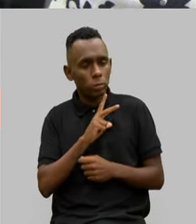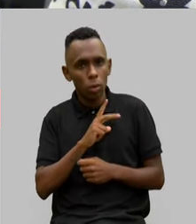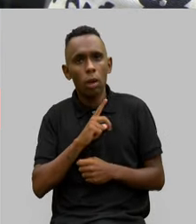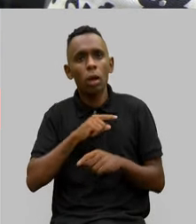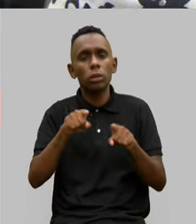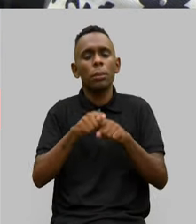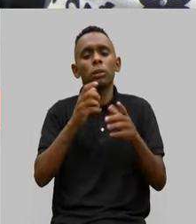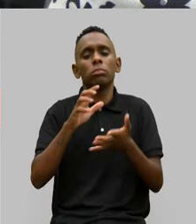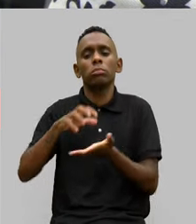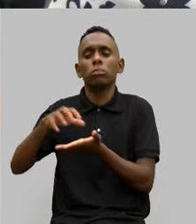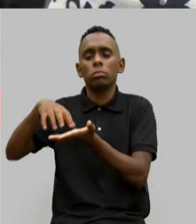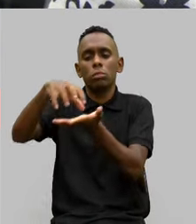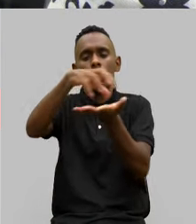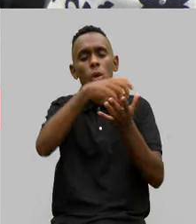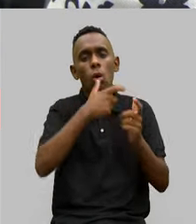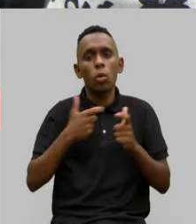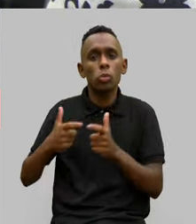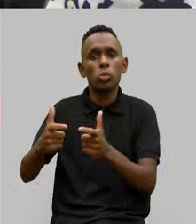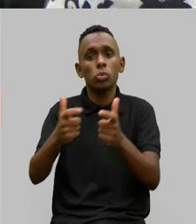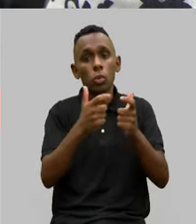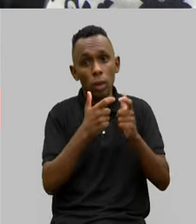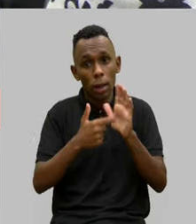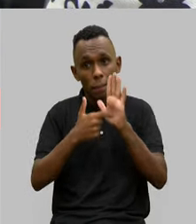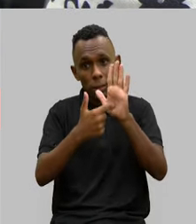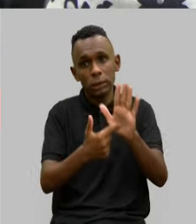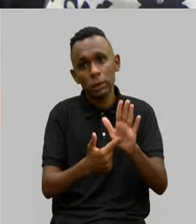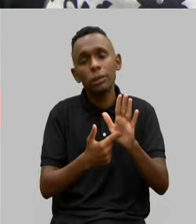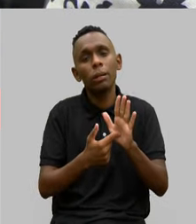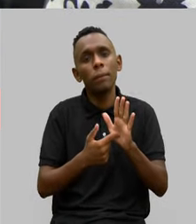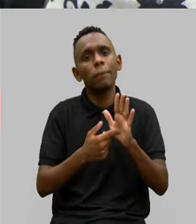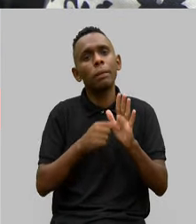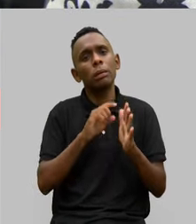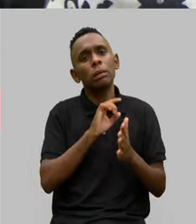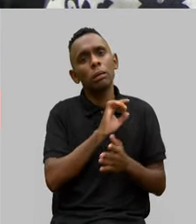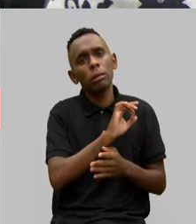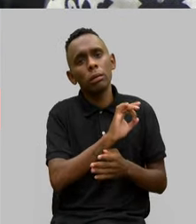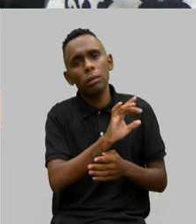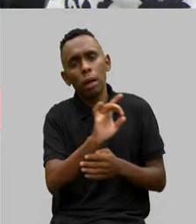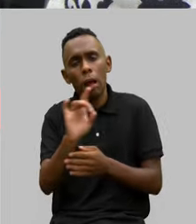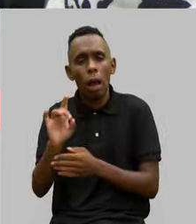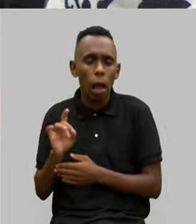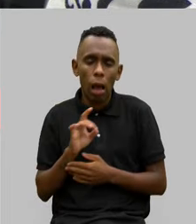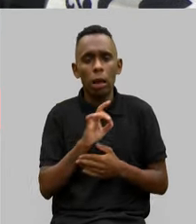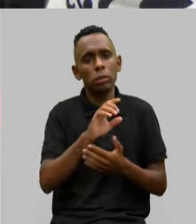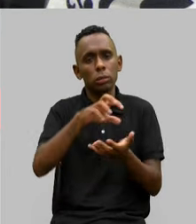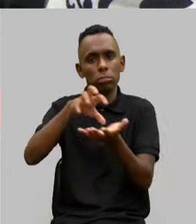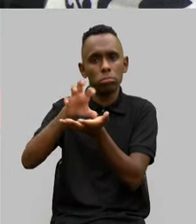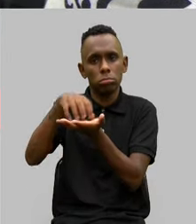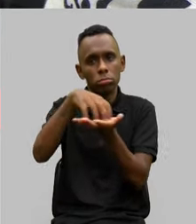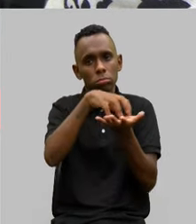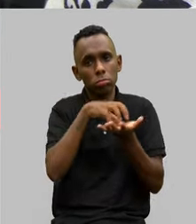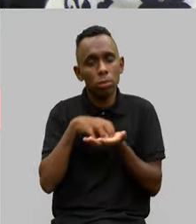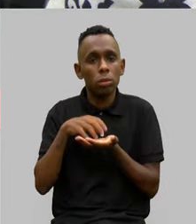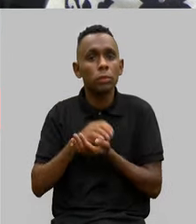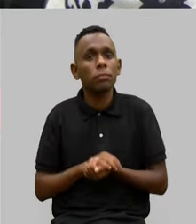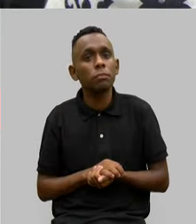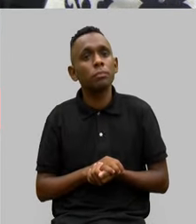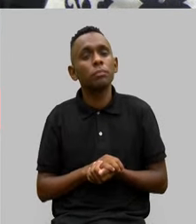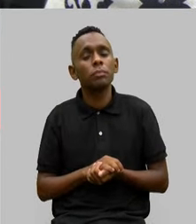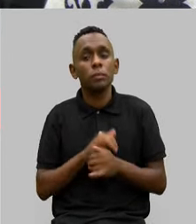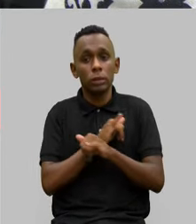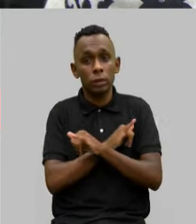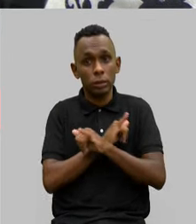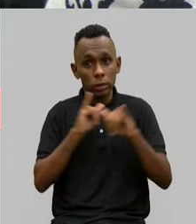regional regionalidades apresentadas por cada órgão E aí foi dito aqui